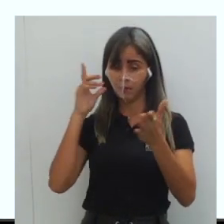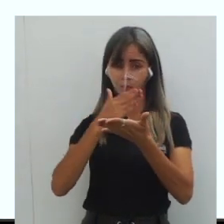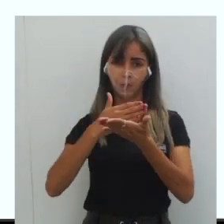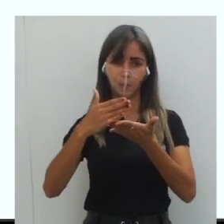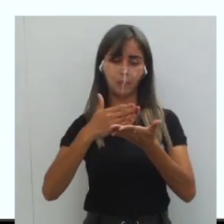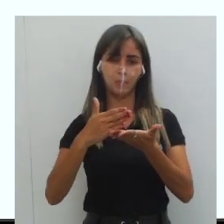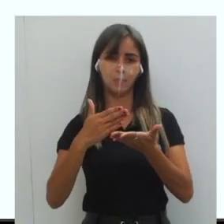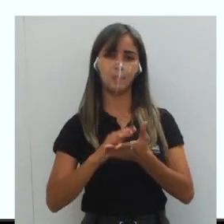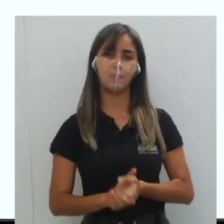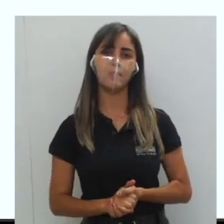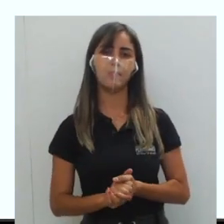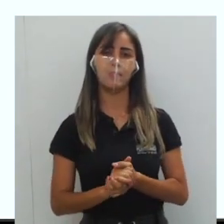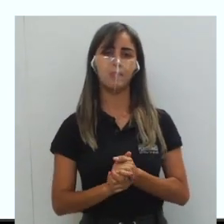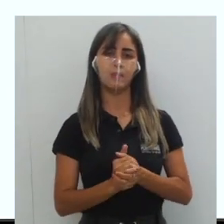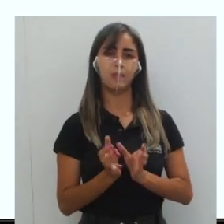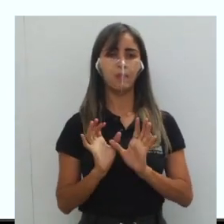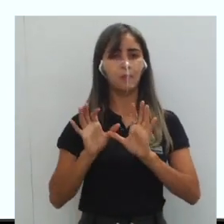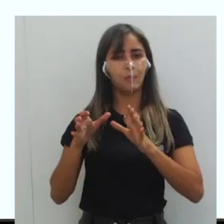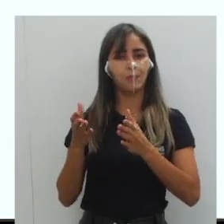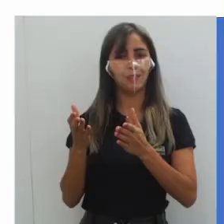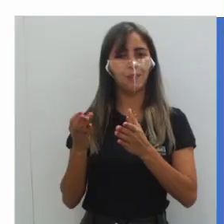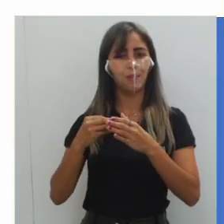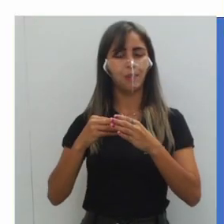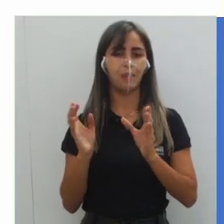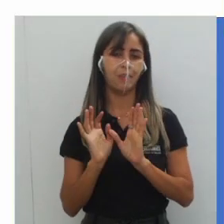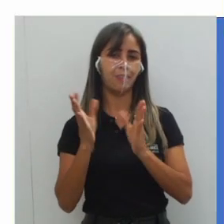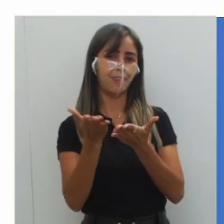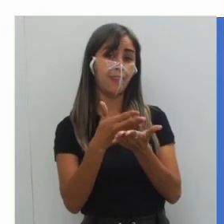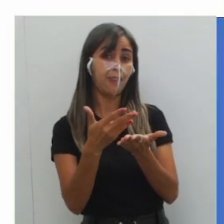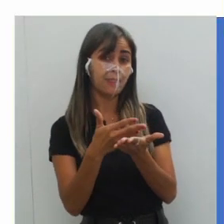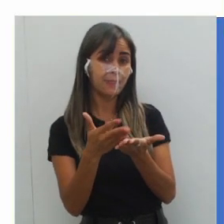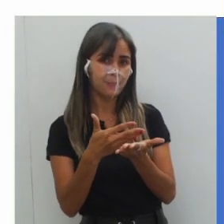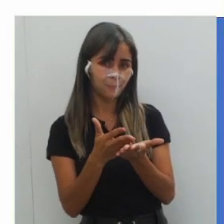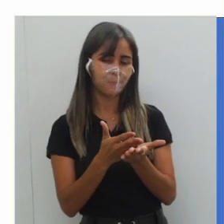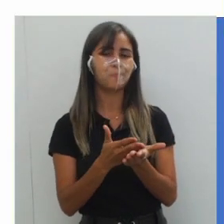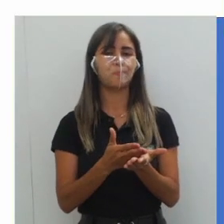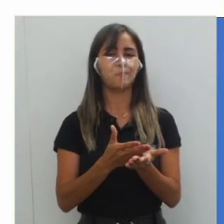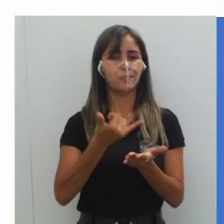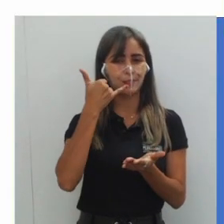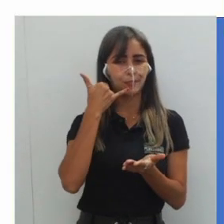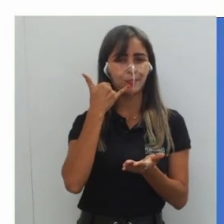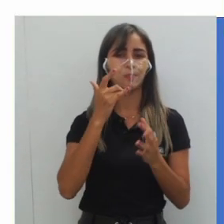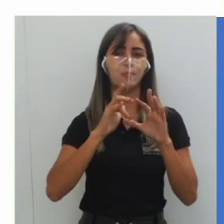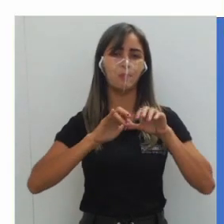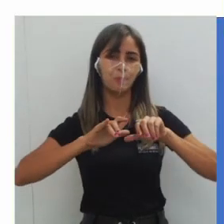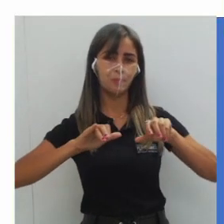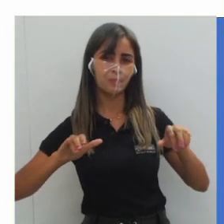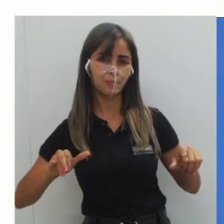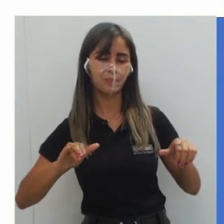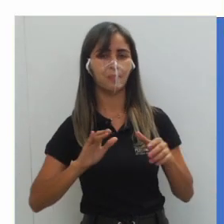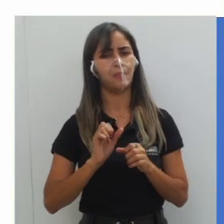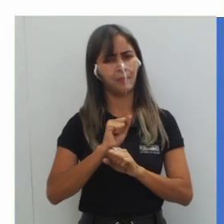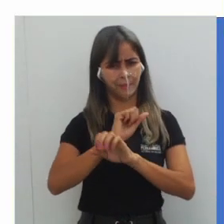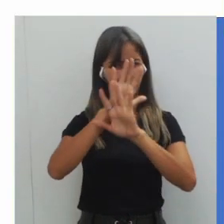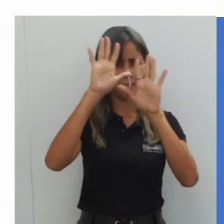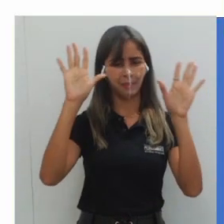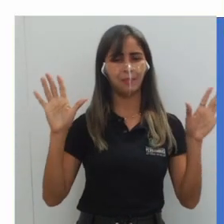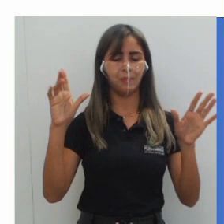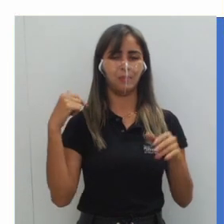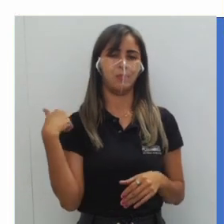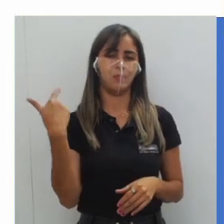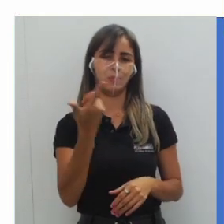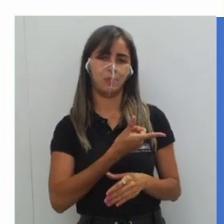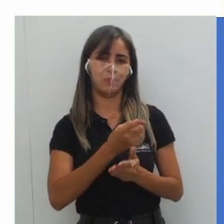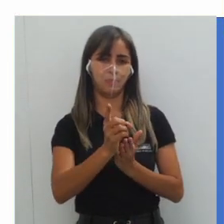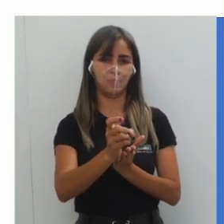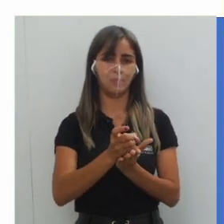da gente começar, monte o seu time de estudos. Cadernos, celular ou computador e,